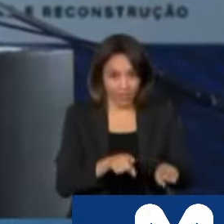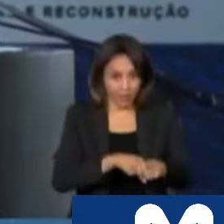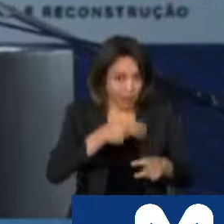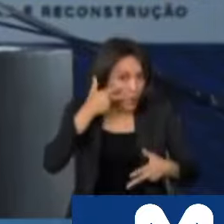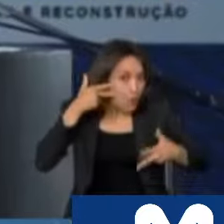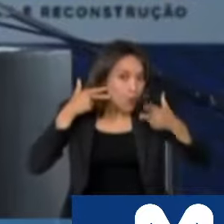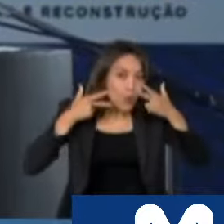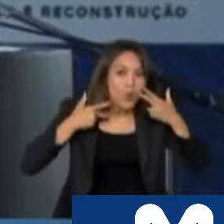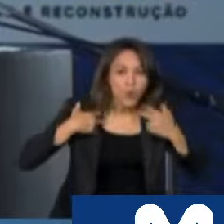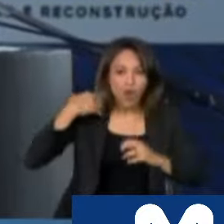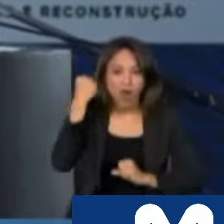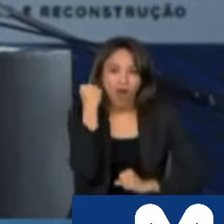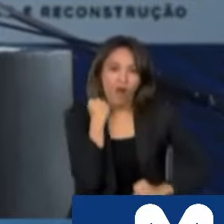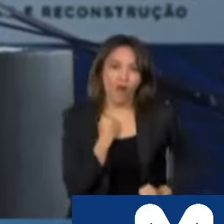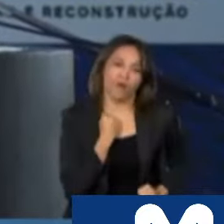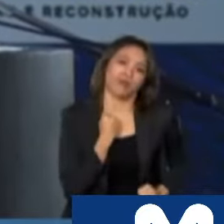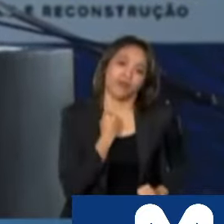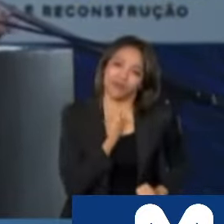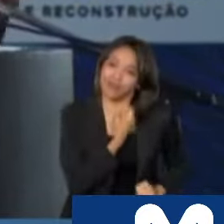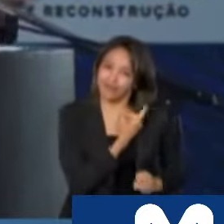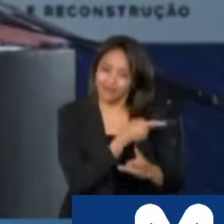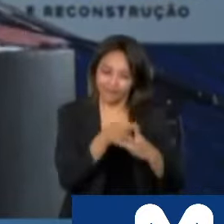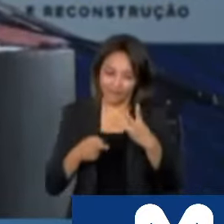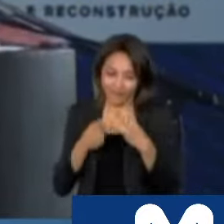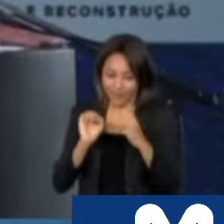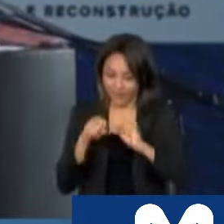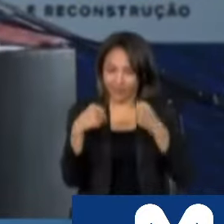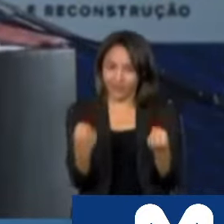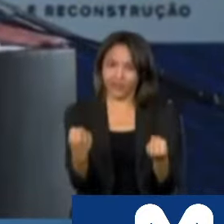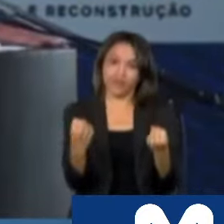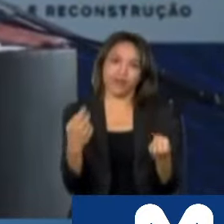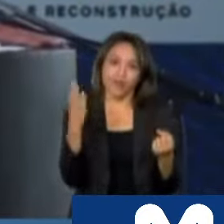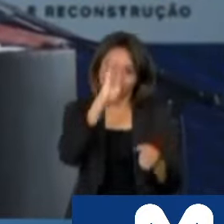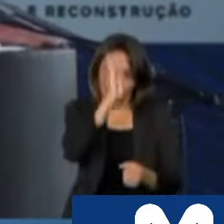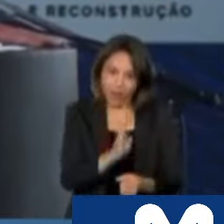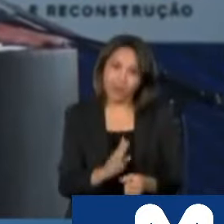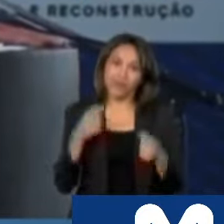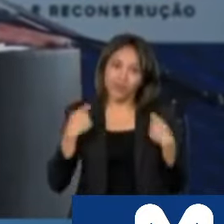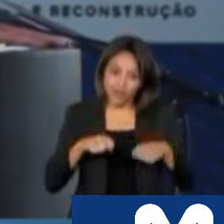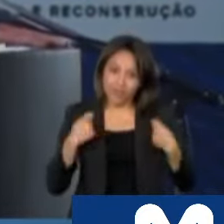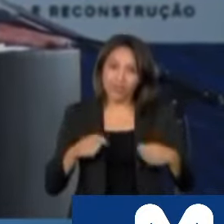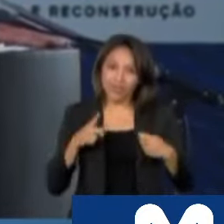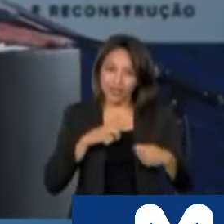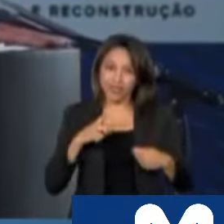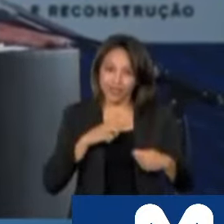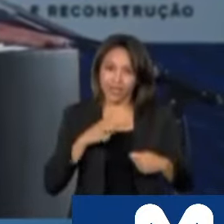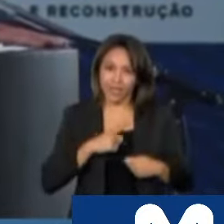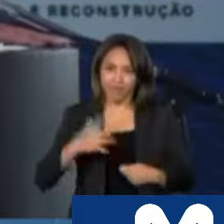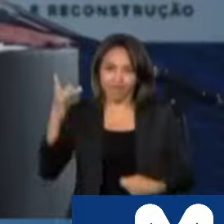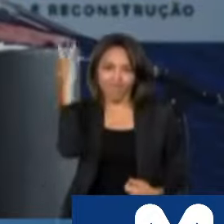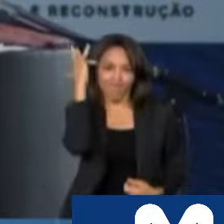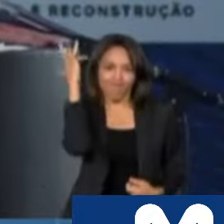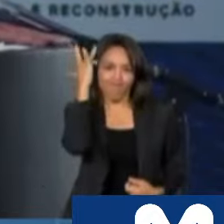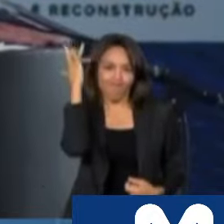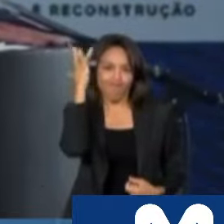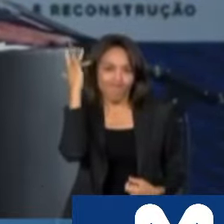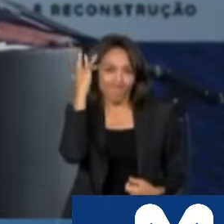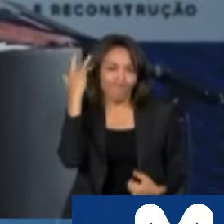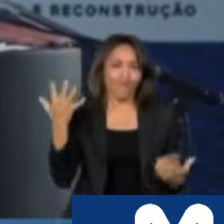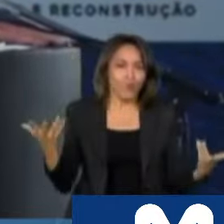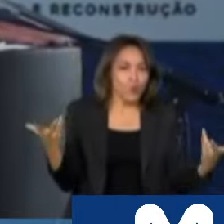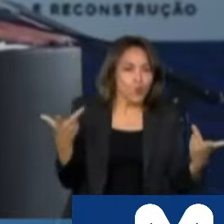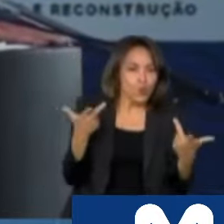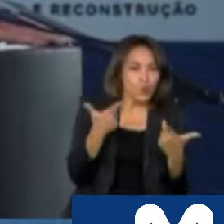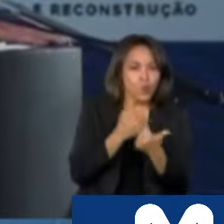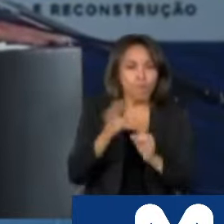divulgar. O que eu acho um erro. O governo tem, de sobremaneira, aumentado, através de suplementações